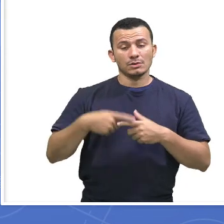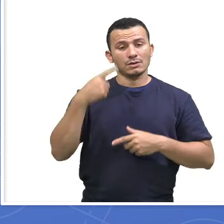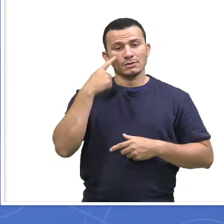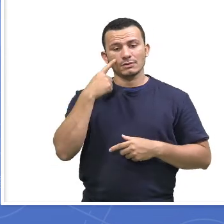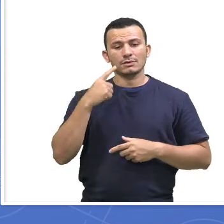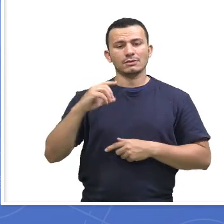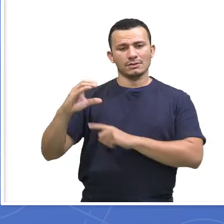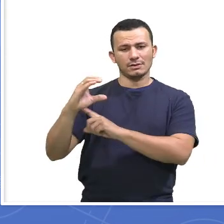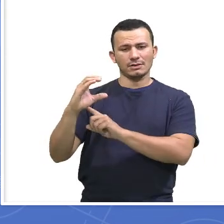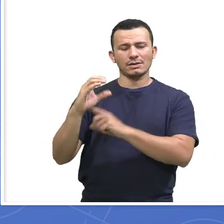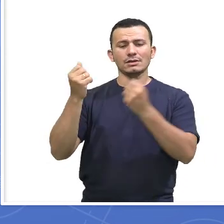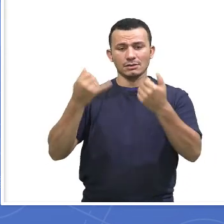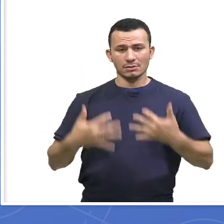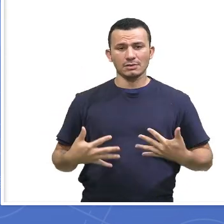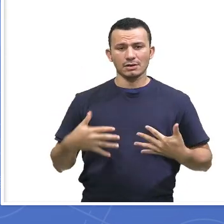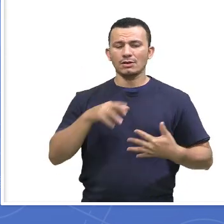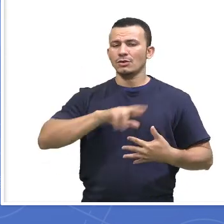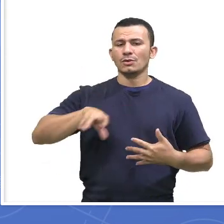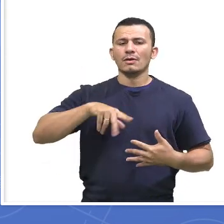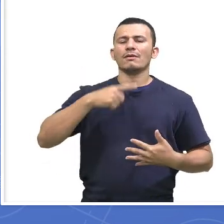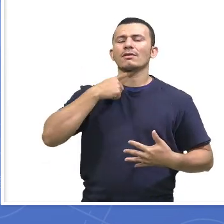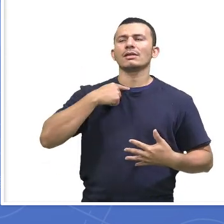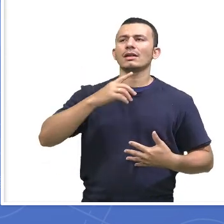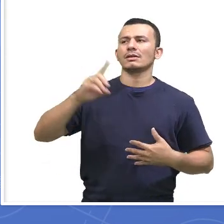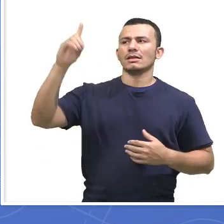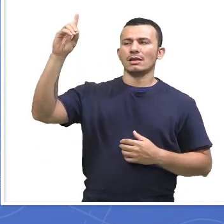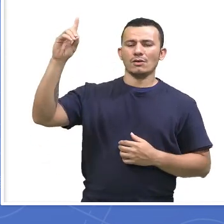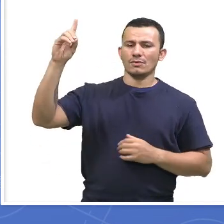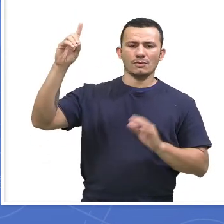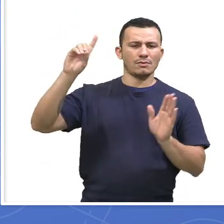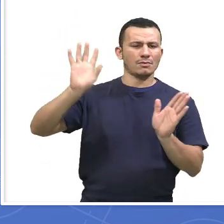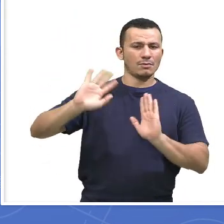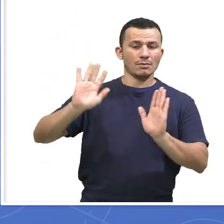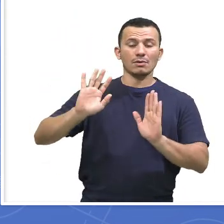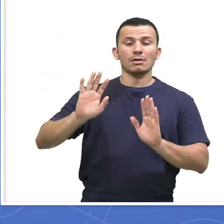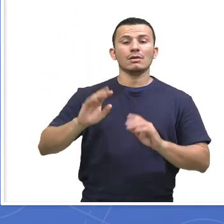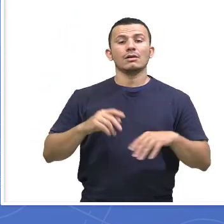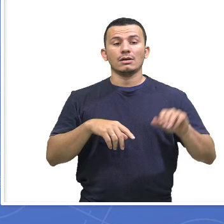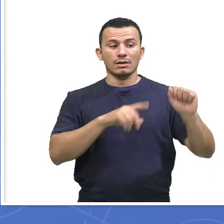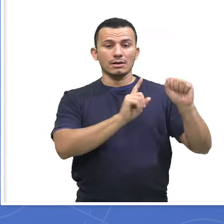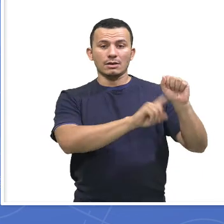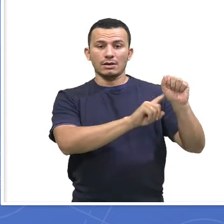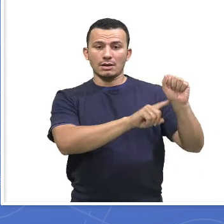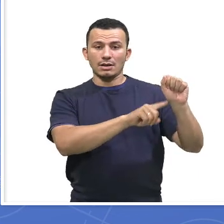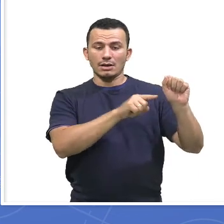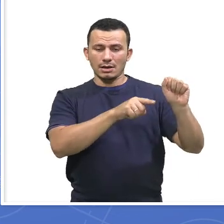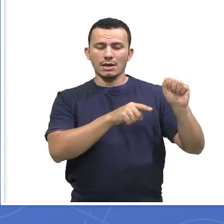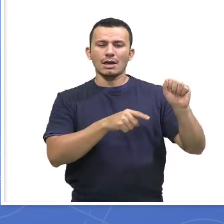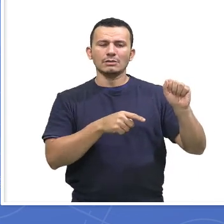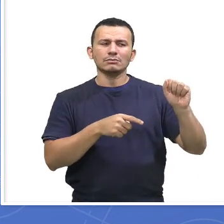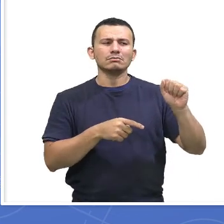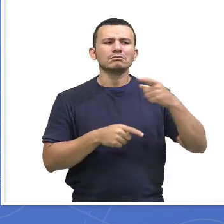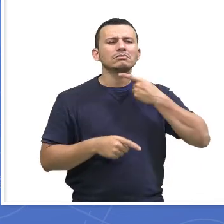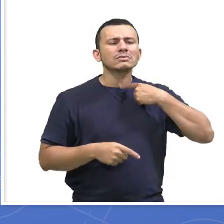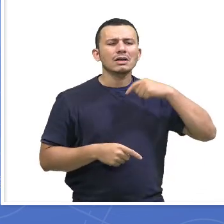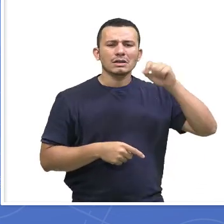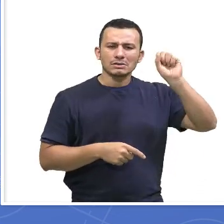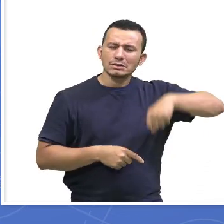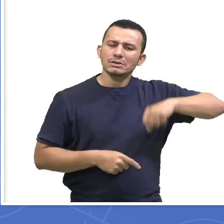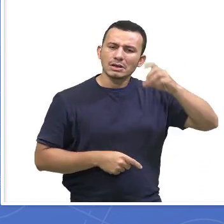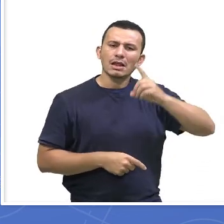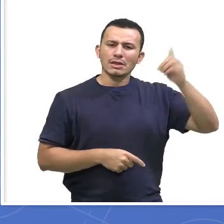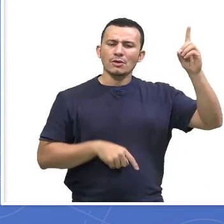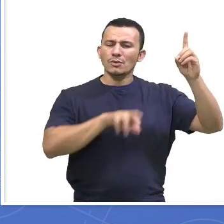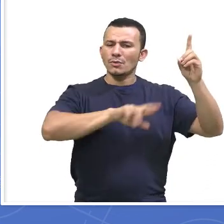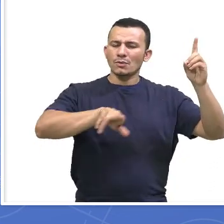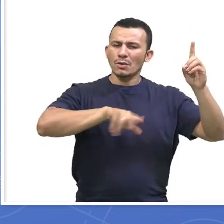dizendo e não pelo Deus Criador. Lá na questão letra A, ela fala que é regida pela vontade de um Deus e não pelas forças da